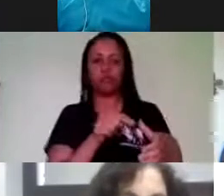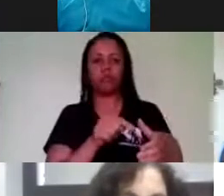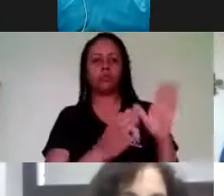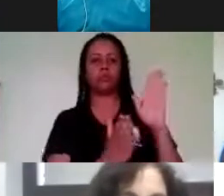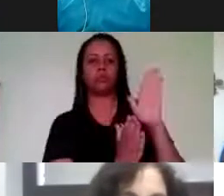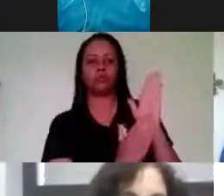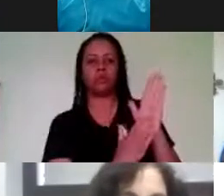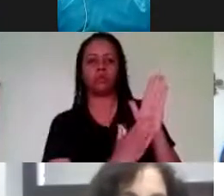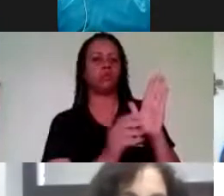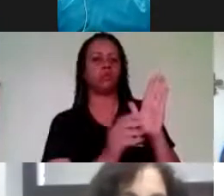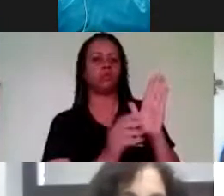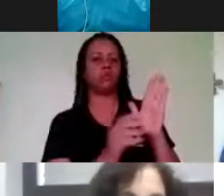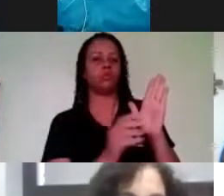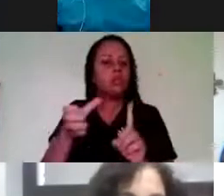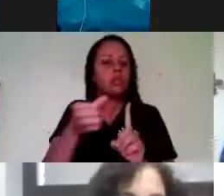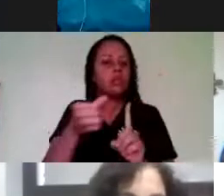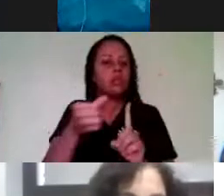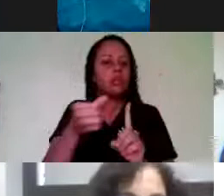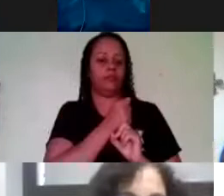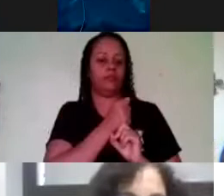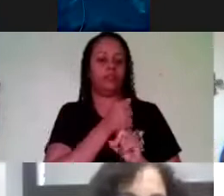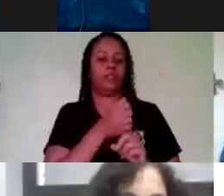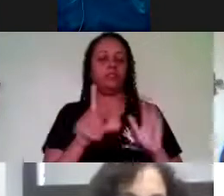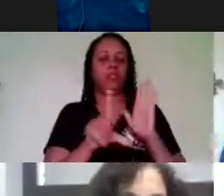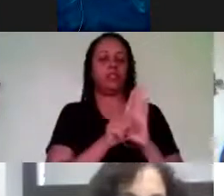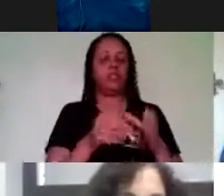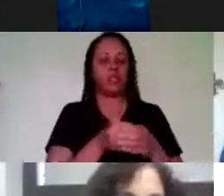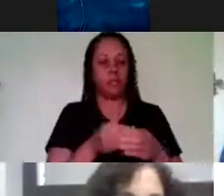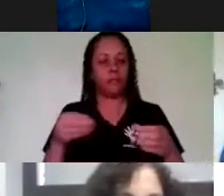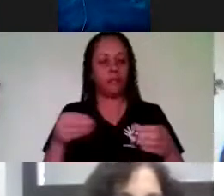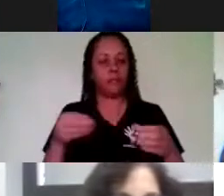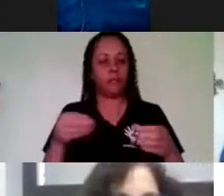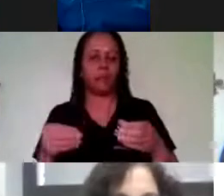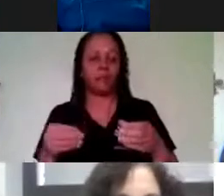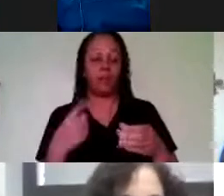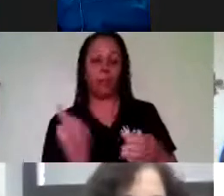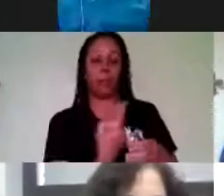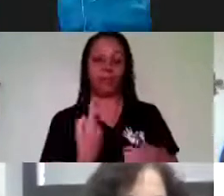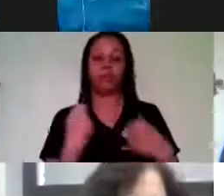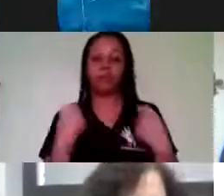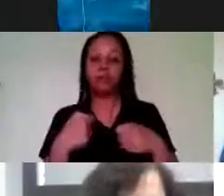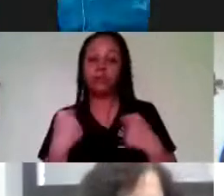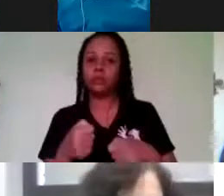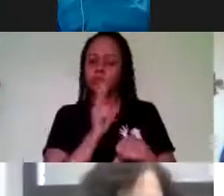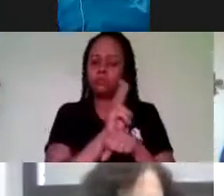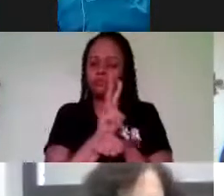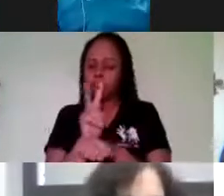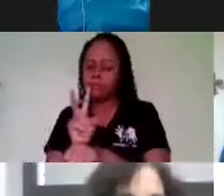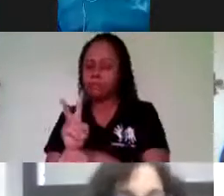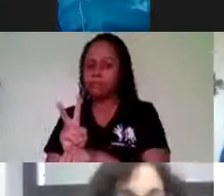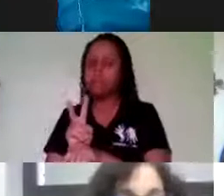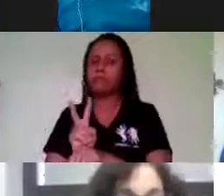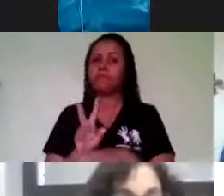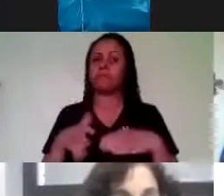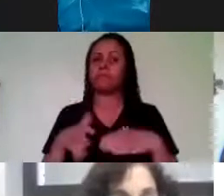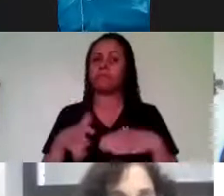de cotas. Então, nós sempre temos que estar realmente vigilantes, né, e esse esforço dos trabalhadores por